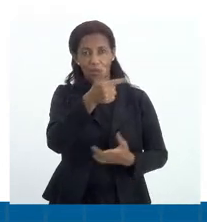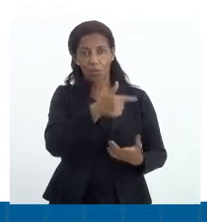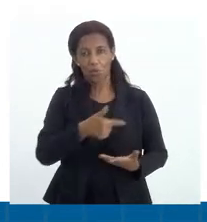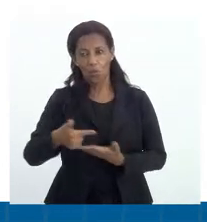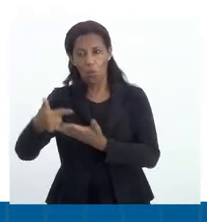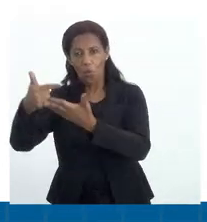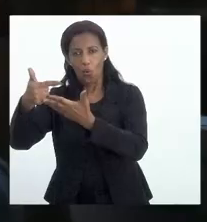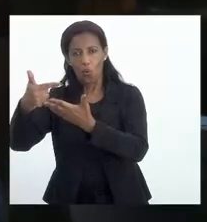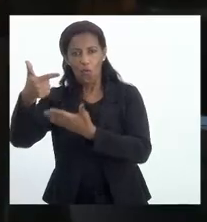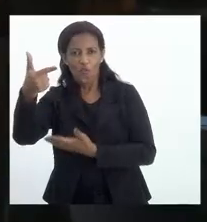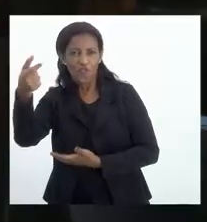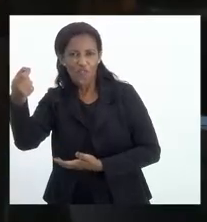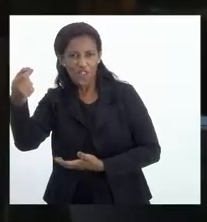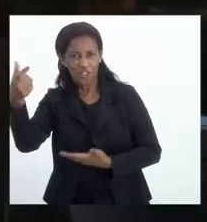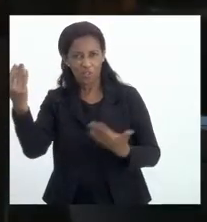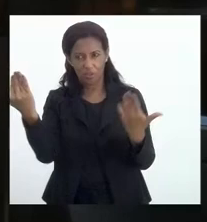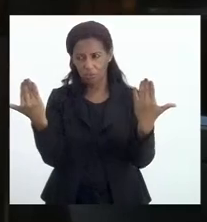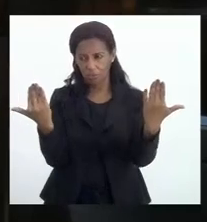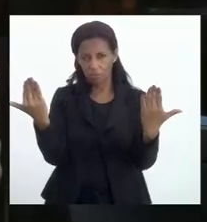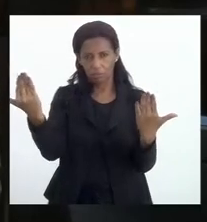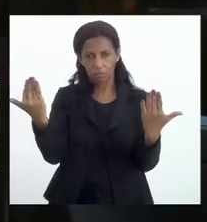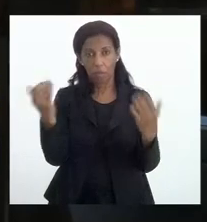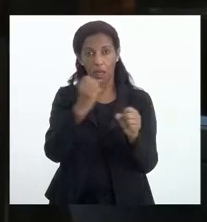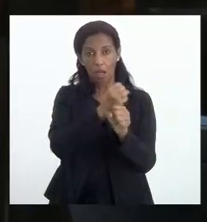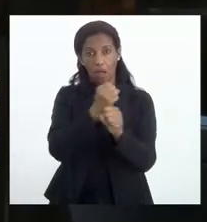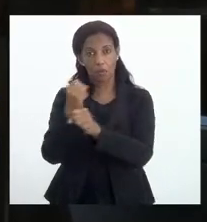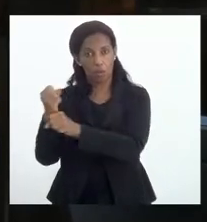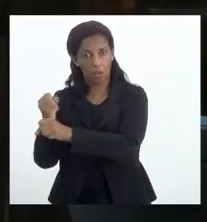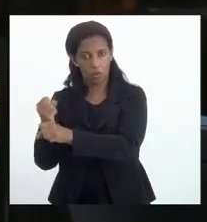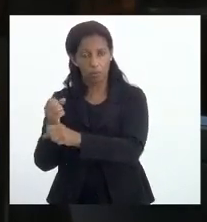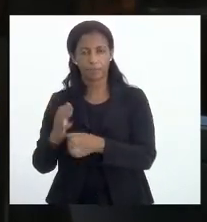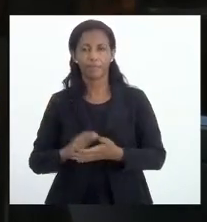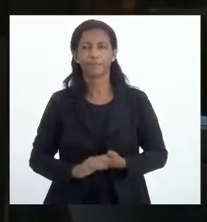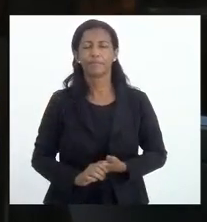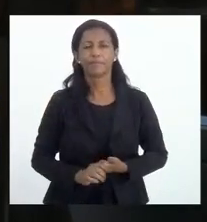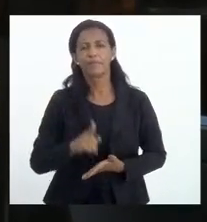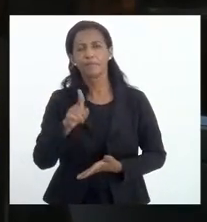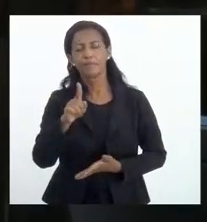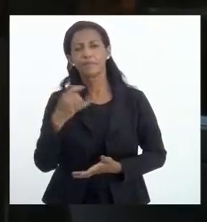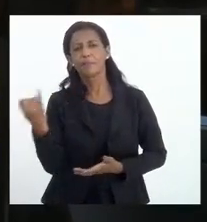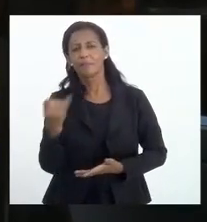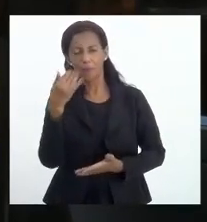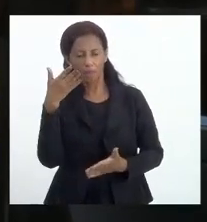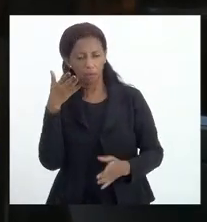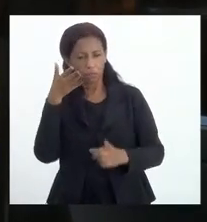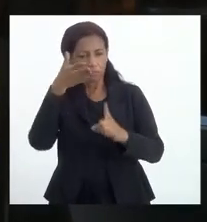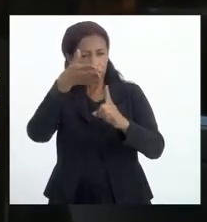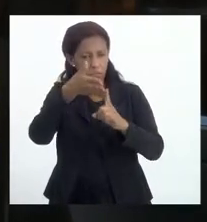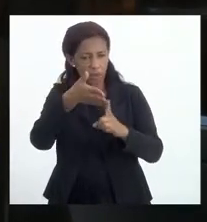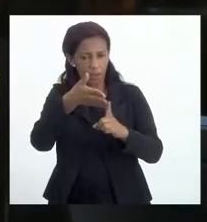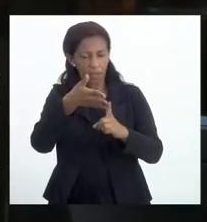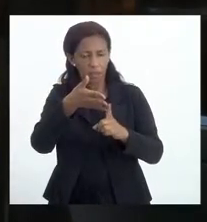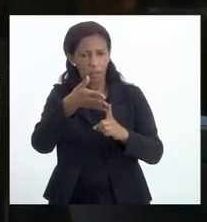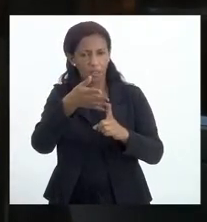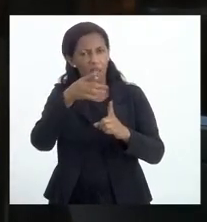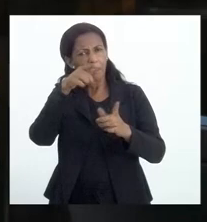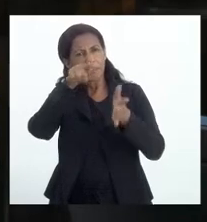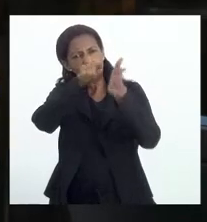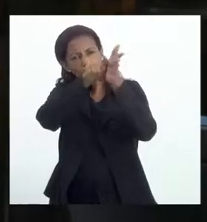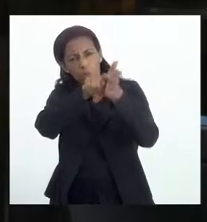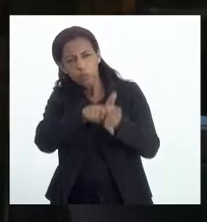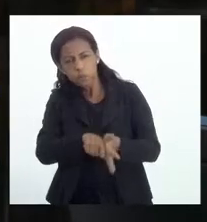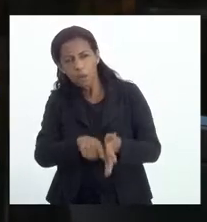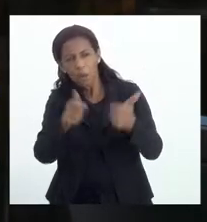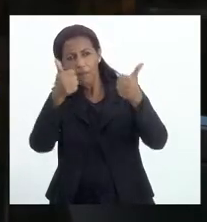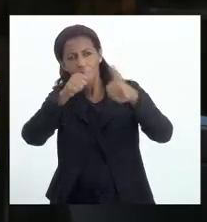20. Importante frisar e fazer uma observação que a gente tem que analisar que